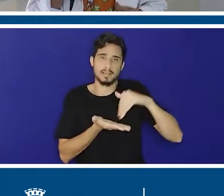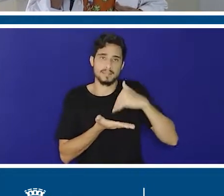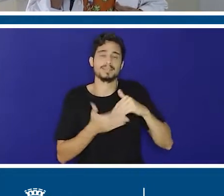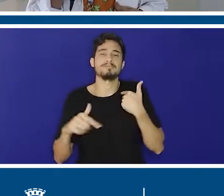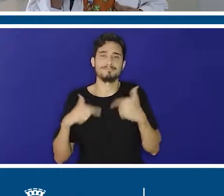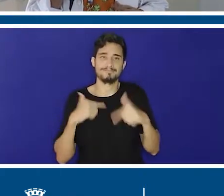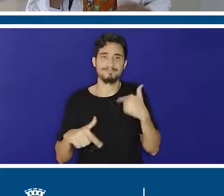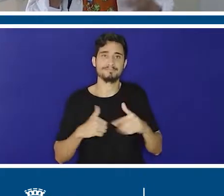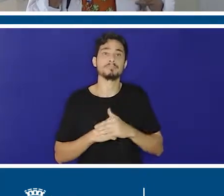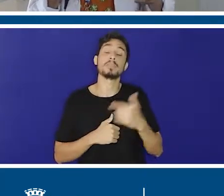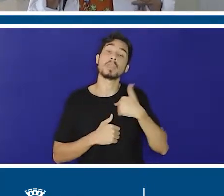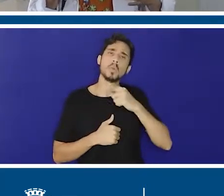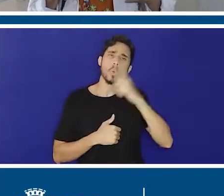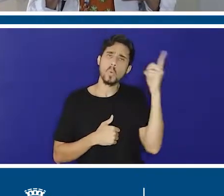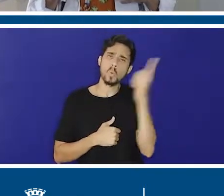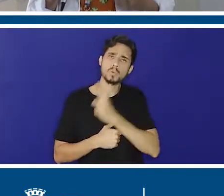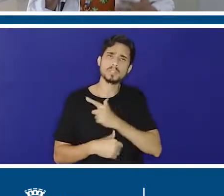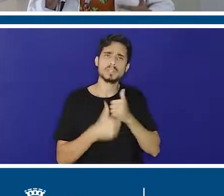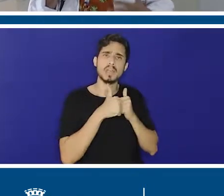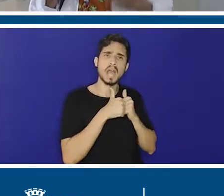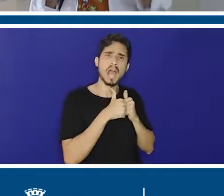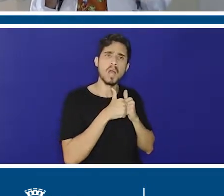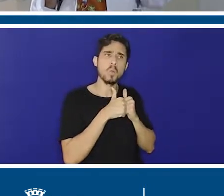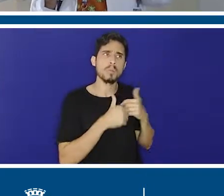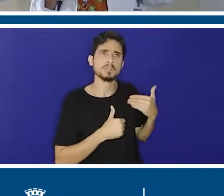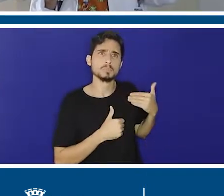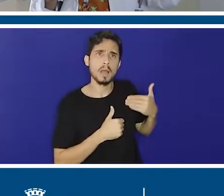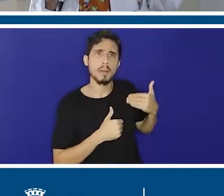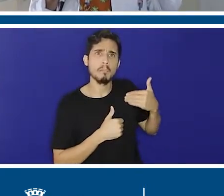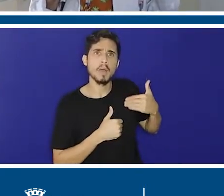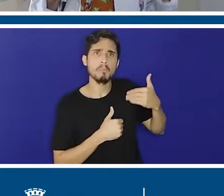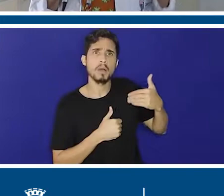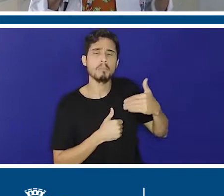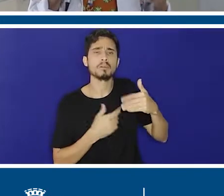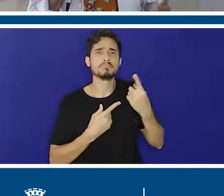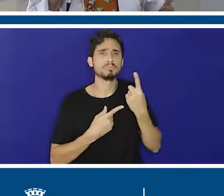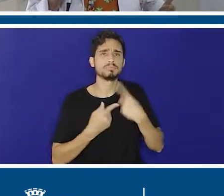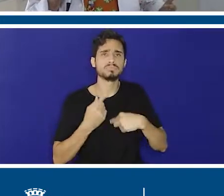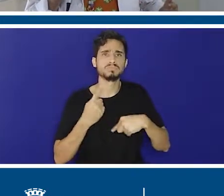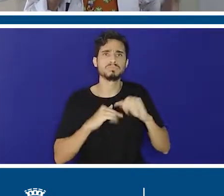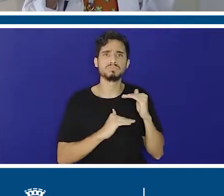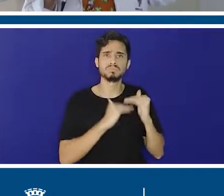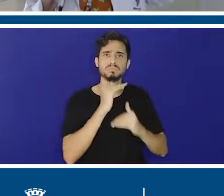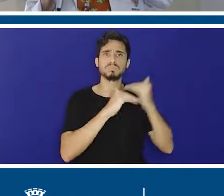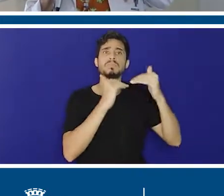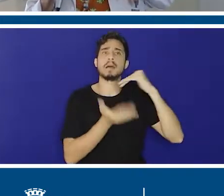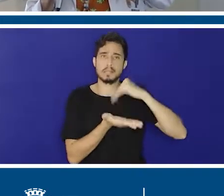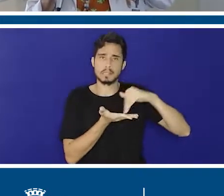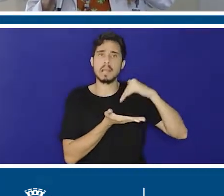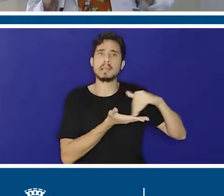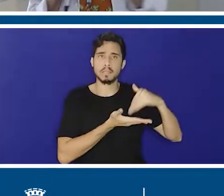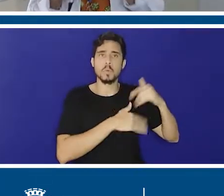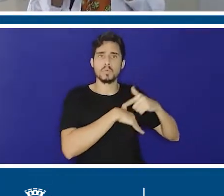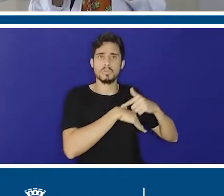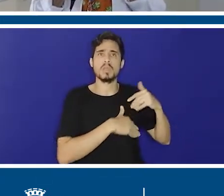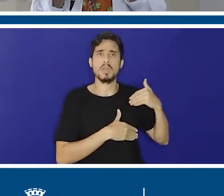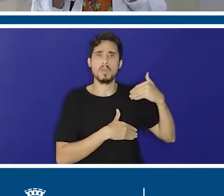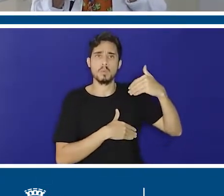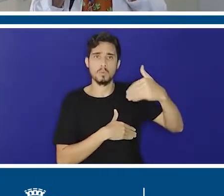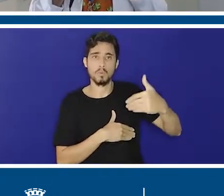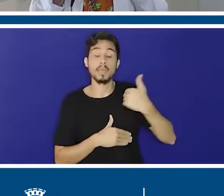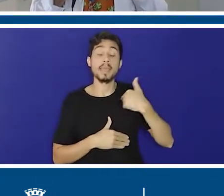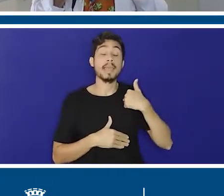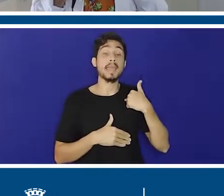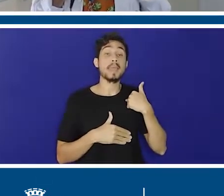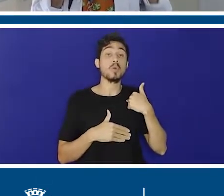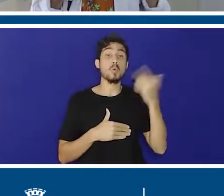eu pude acompanhar todo o empoderamento da secretaria ao longo do tempo, porque quando eu cheguei aqui, a gente só